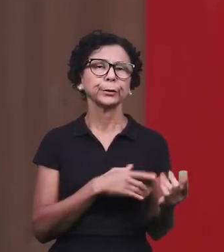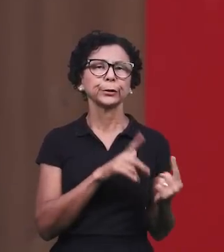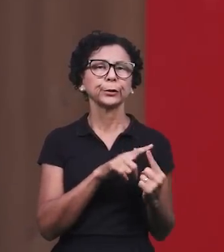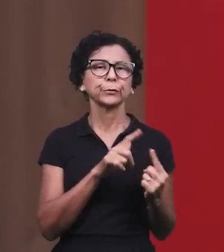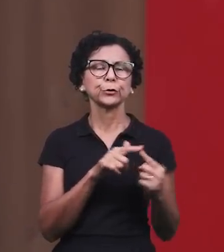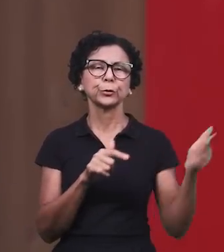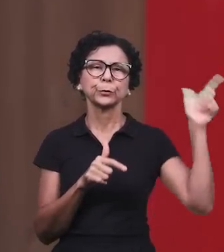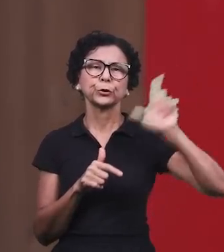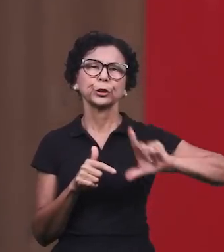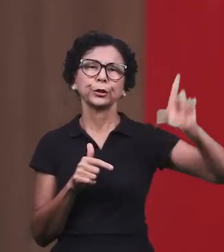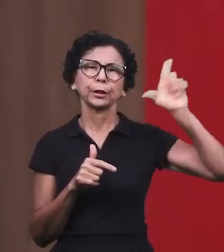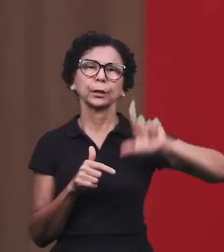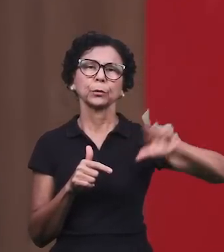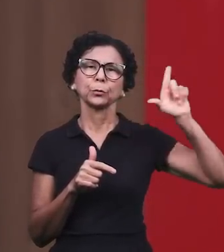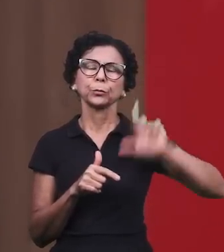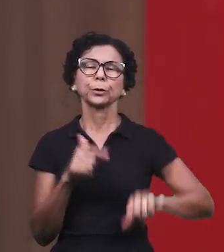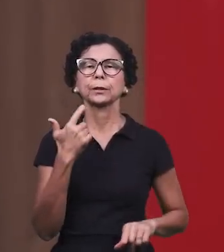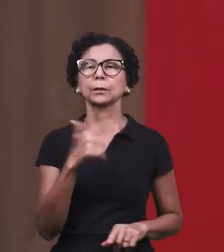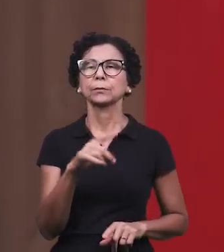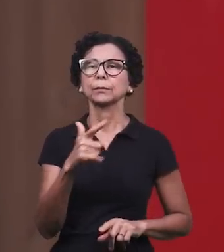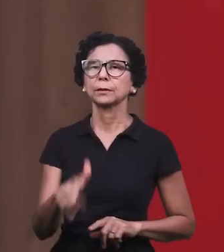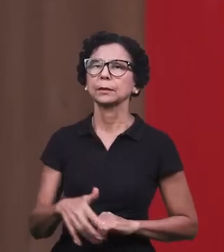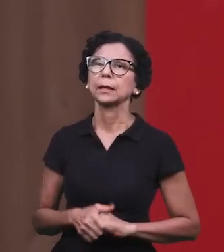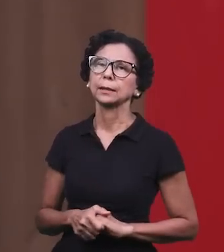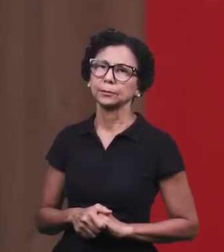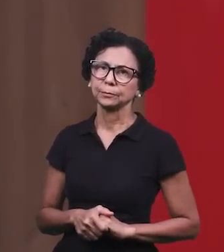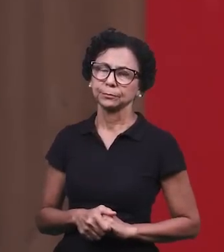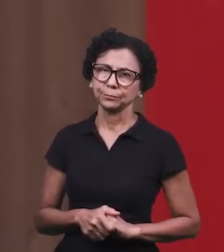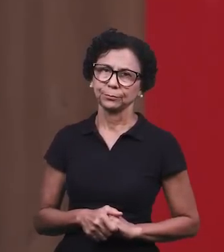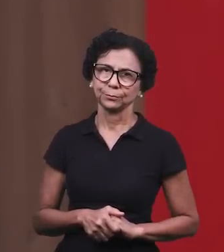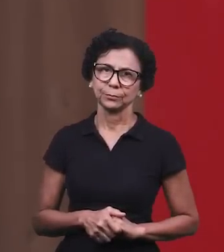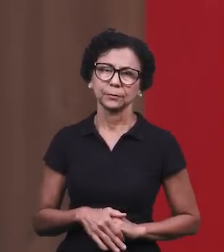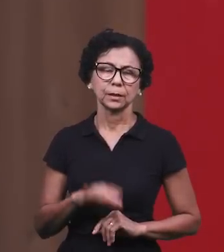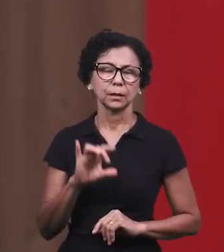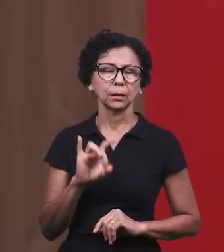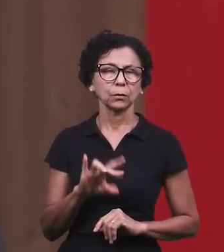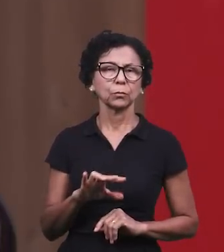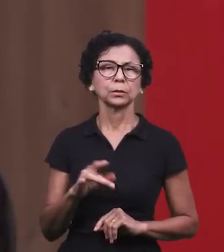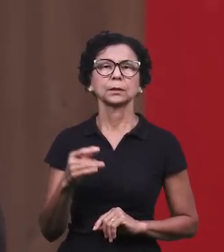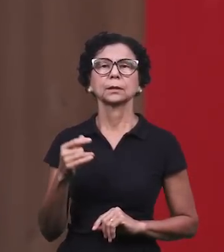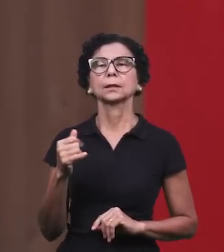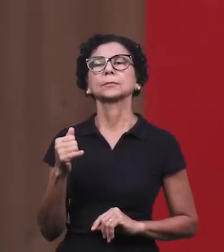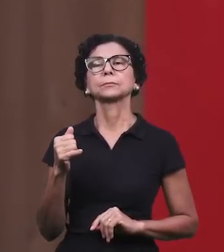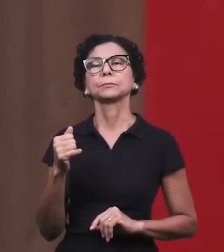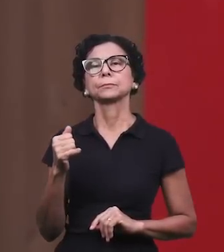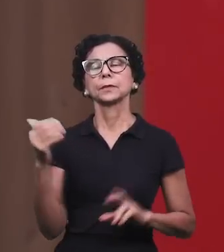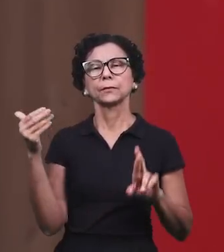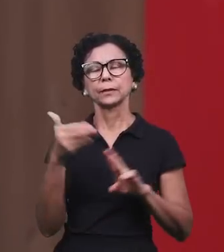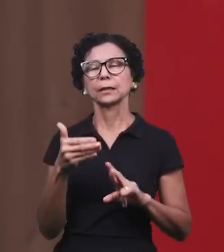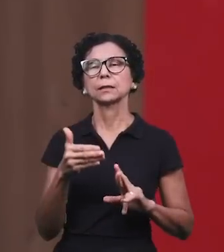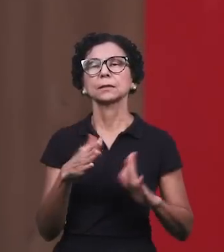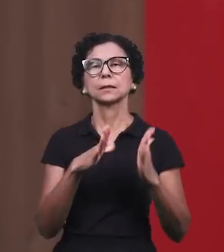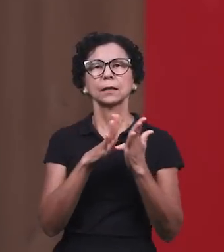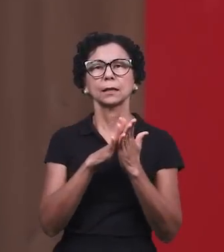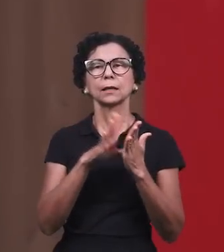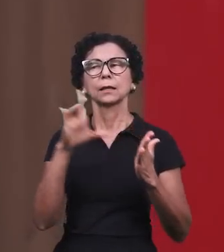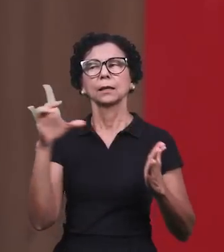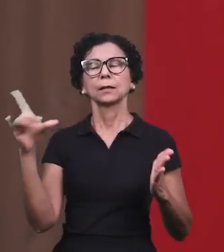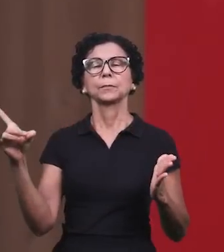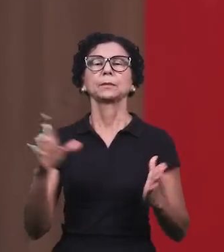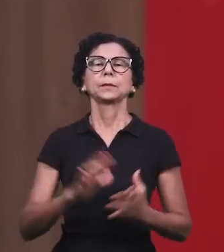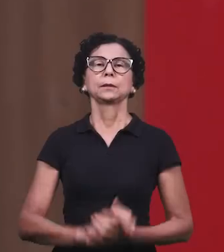de literatura que possa fazer frente à palavra de Deus, porque ela é única e exclusiva e toda a nossa fé está aqui